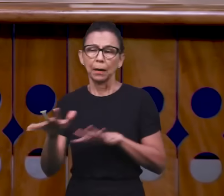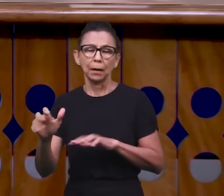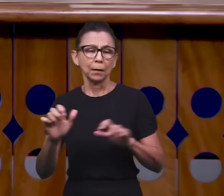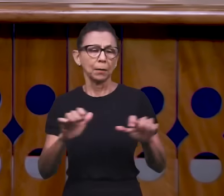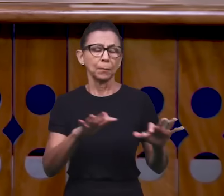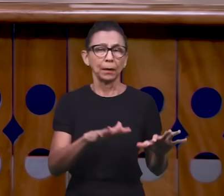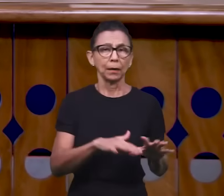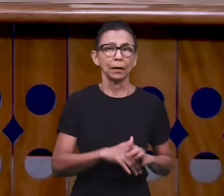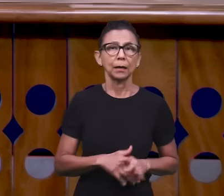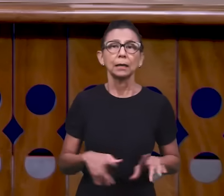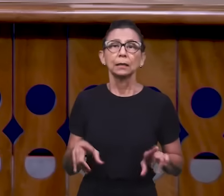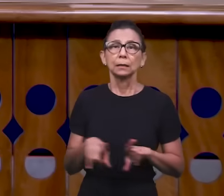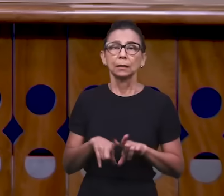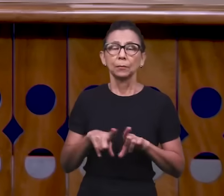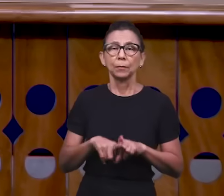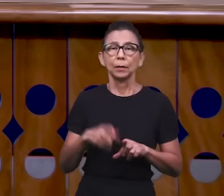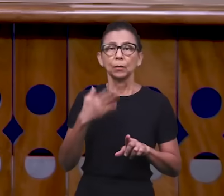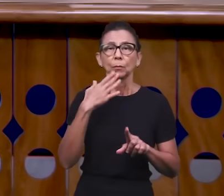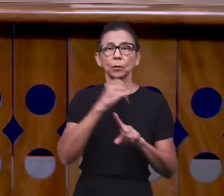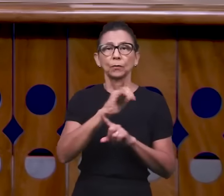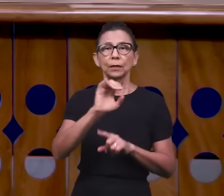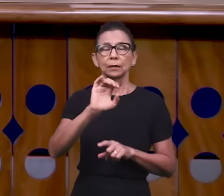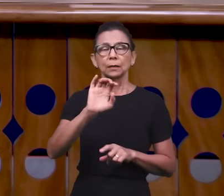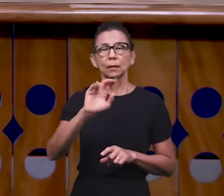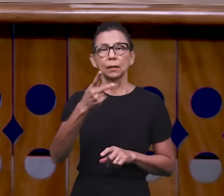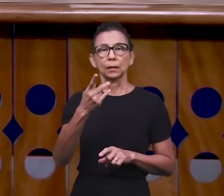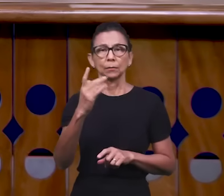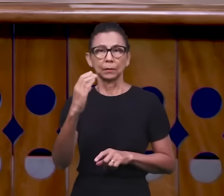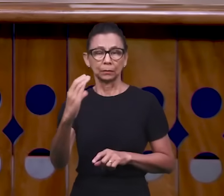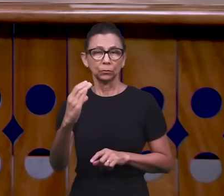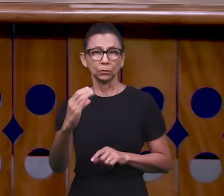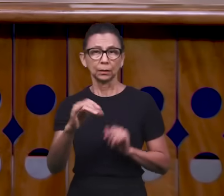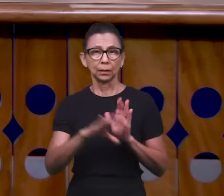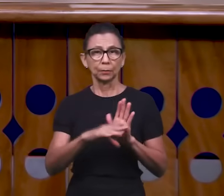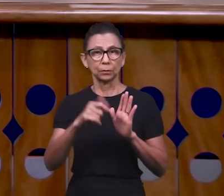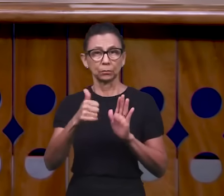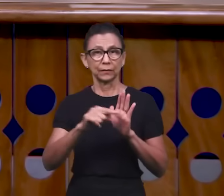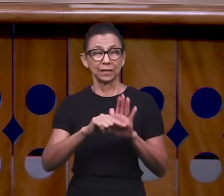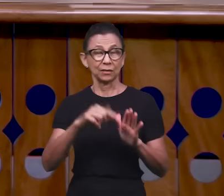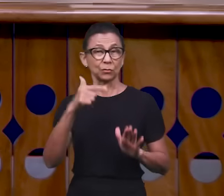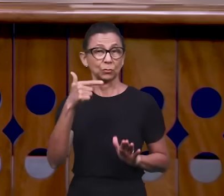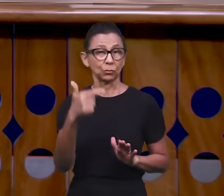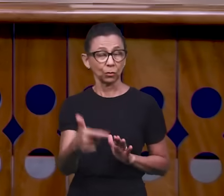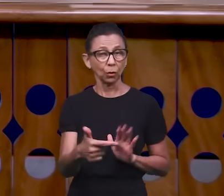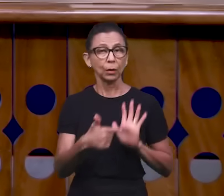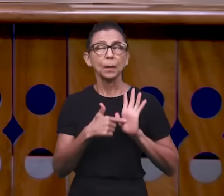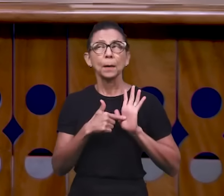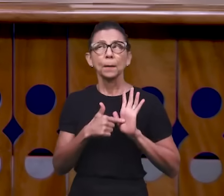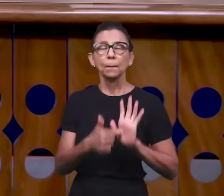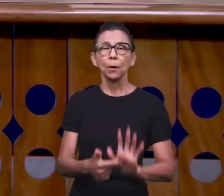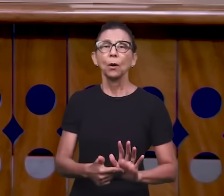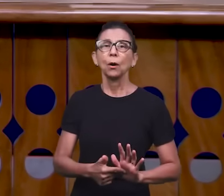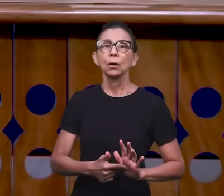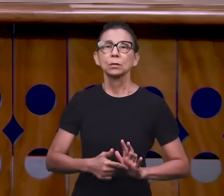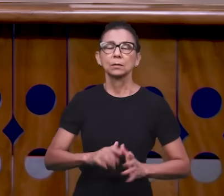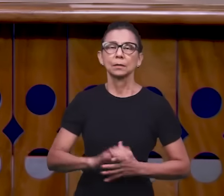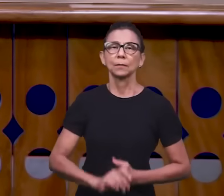conforme profetizado pelo profeta Abacuque no capítulo 1, versículo 2, quando ele fala